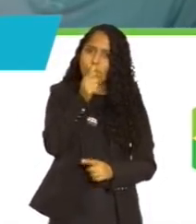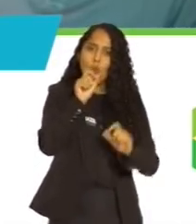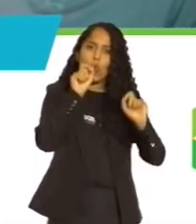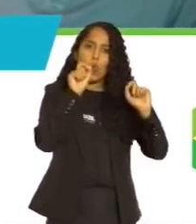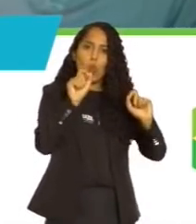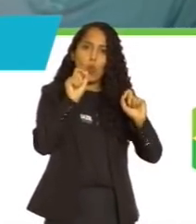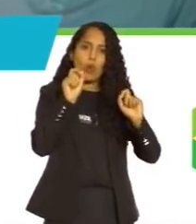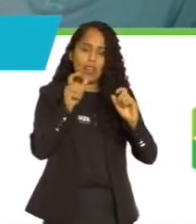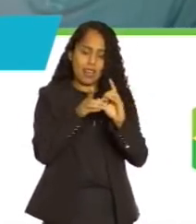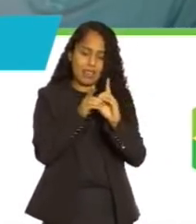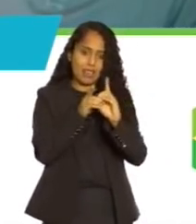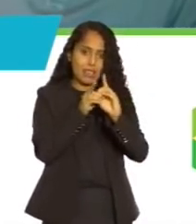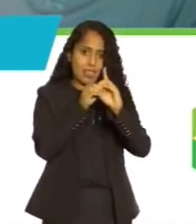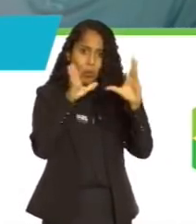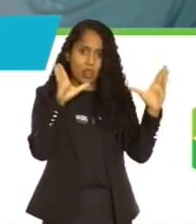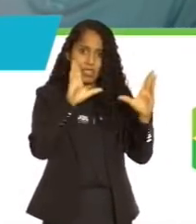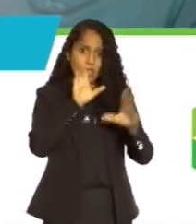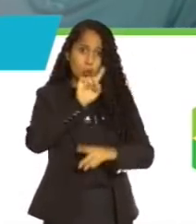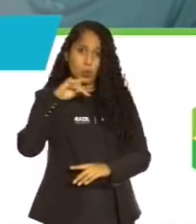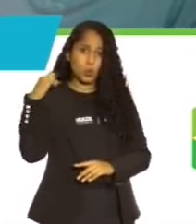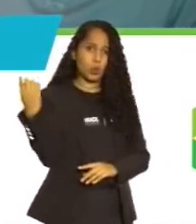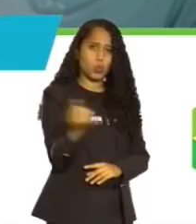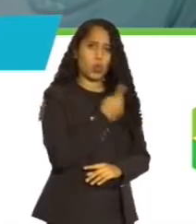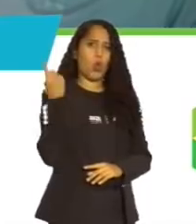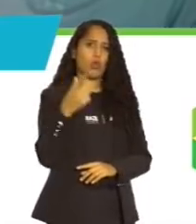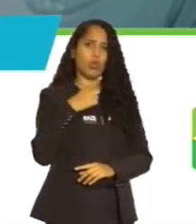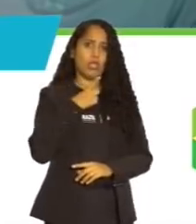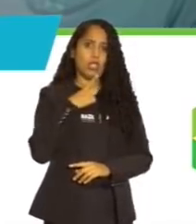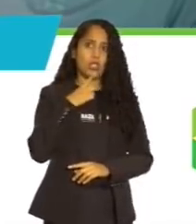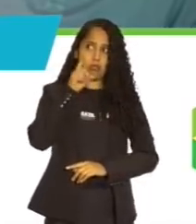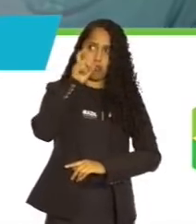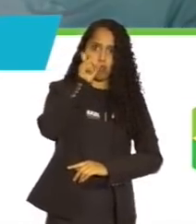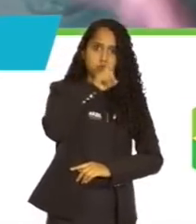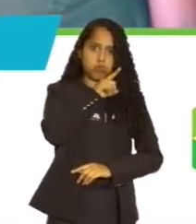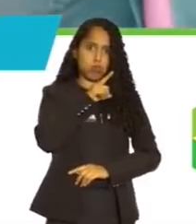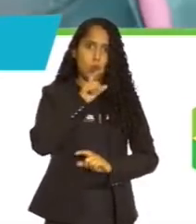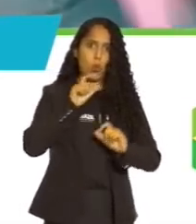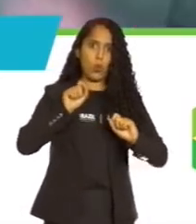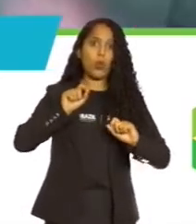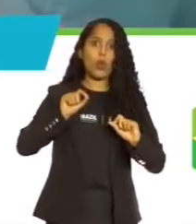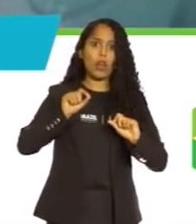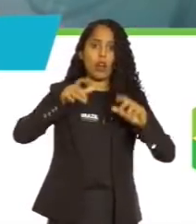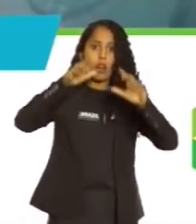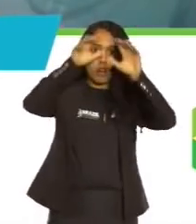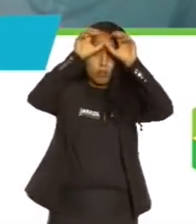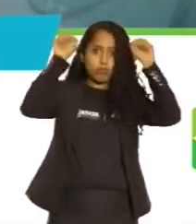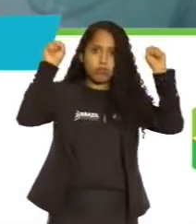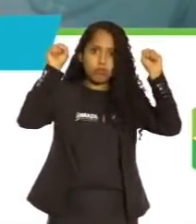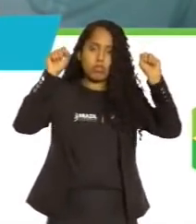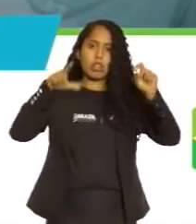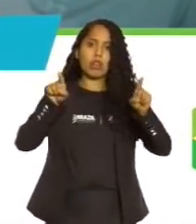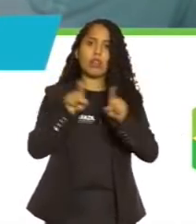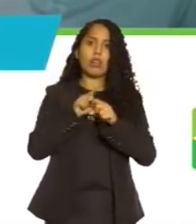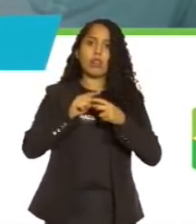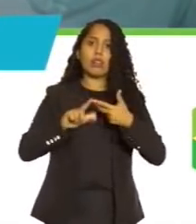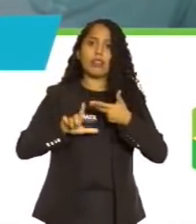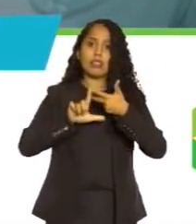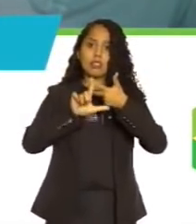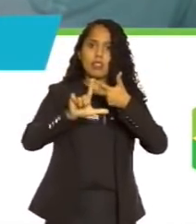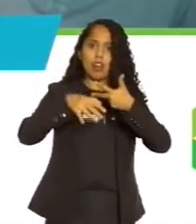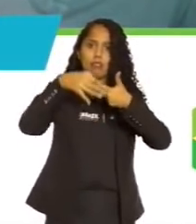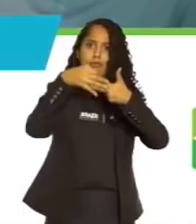porque além de todos nós ameaçados, também o Supremo Tribunal Federal foi ameaçado, o Poder Judiciário, o Poder Legislativo,